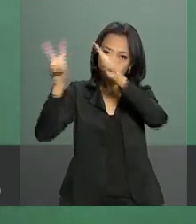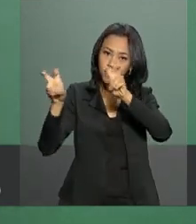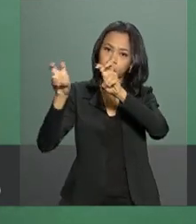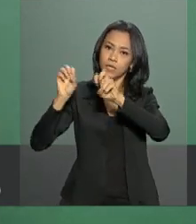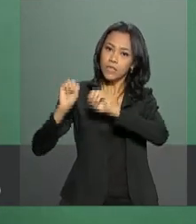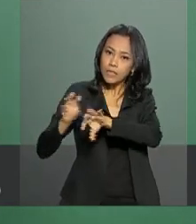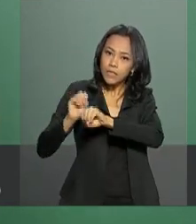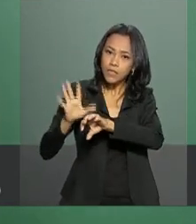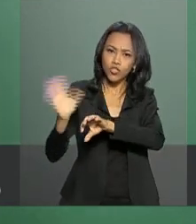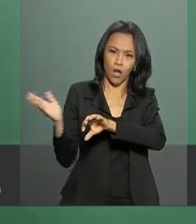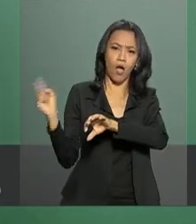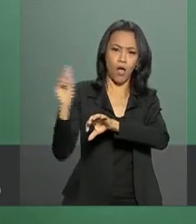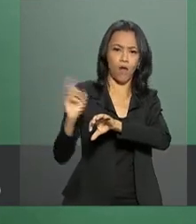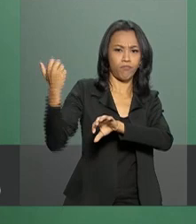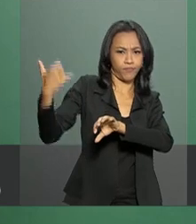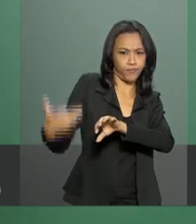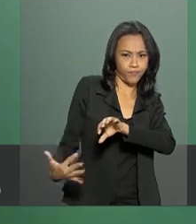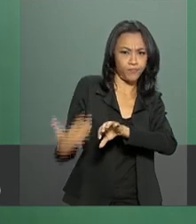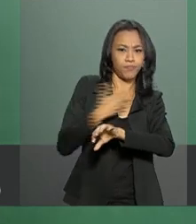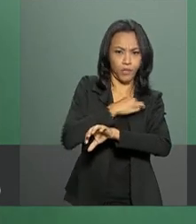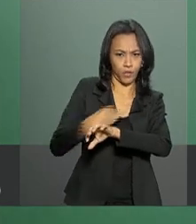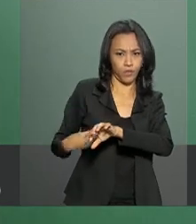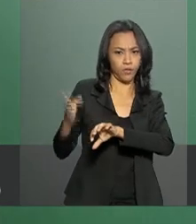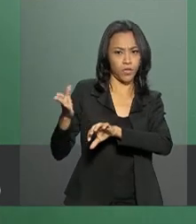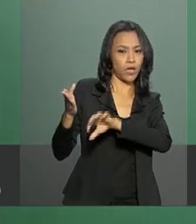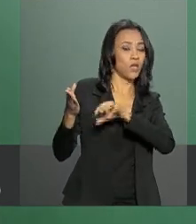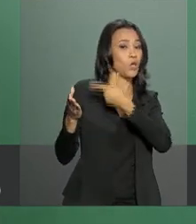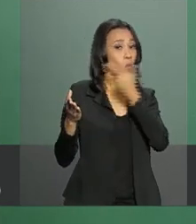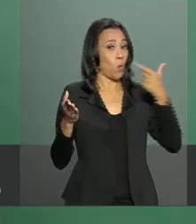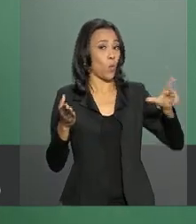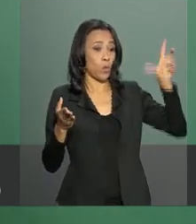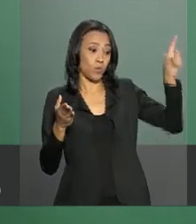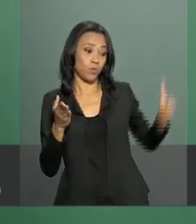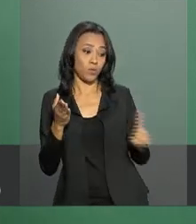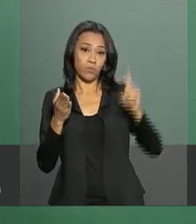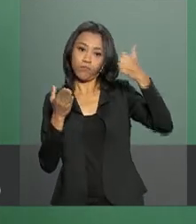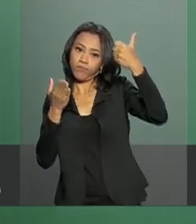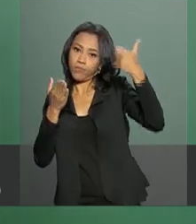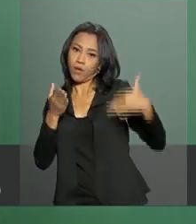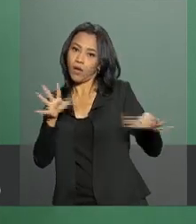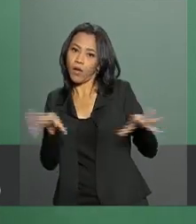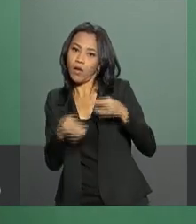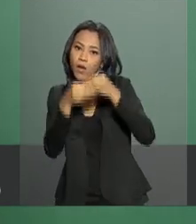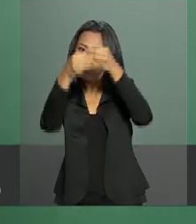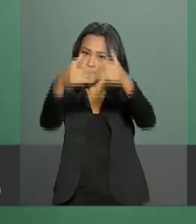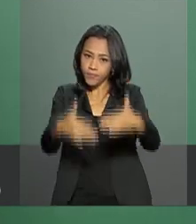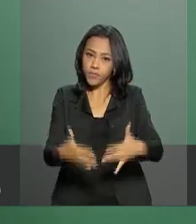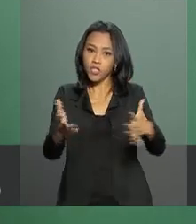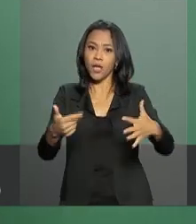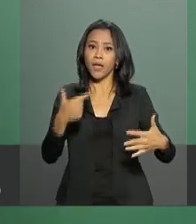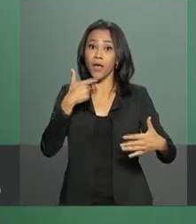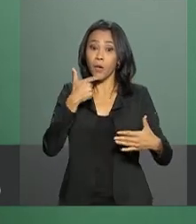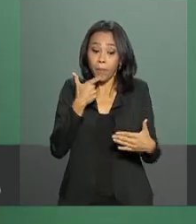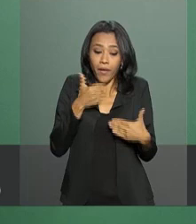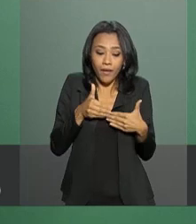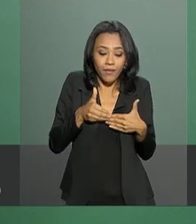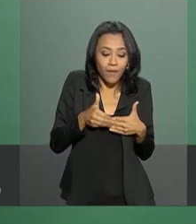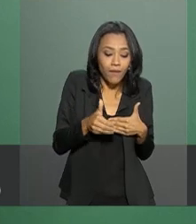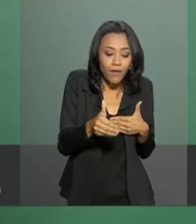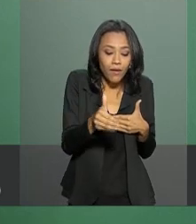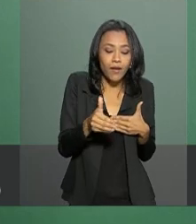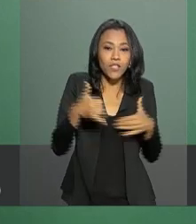disse ricardo complementou mas é importante dizer nesta véspera da constituição do adversário da canção brasileira